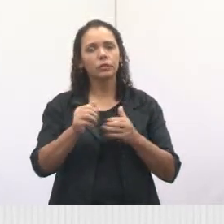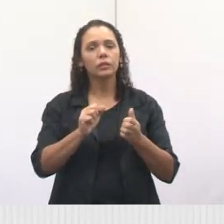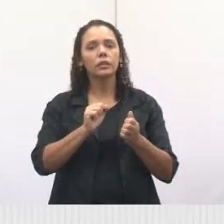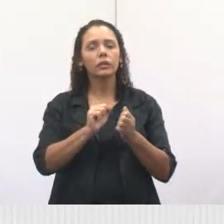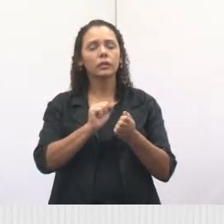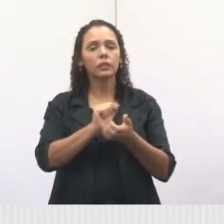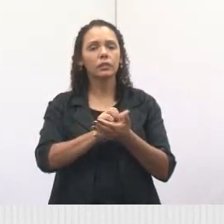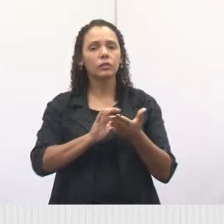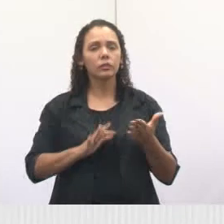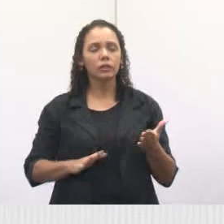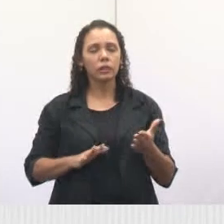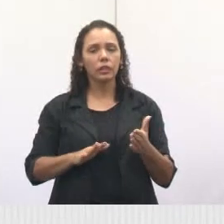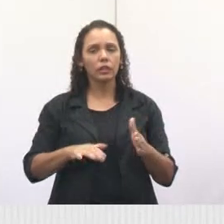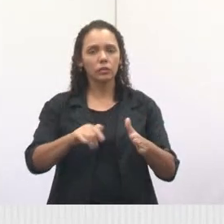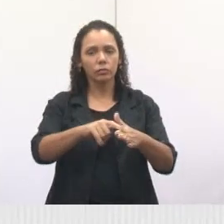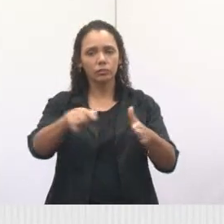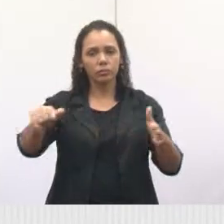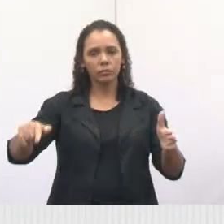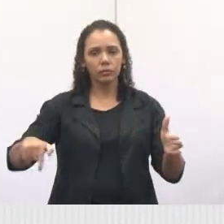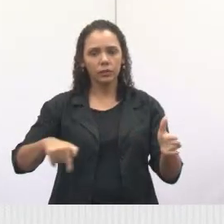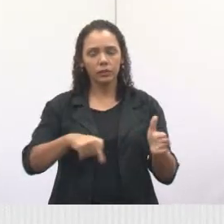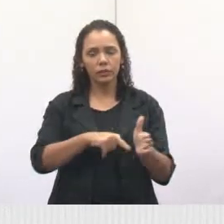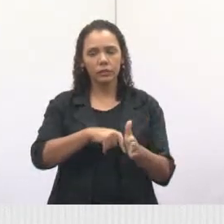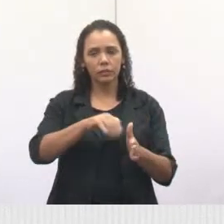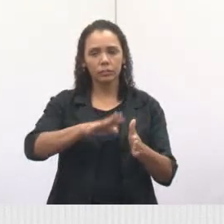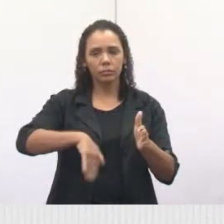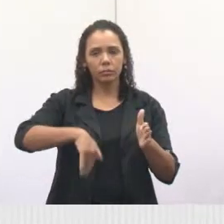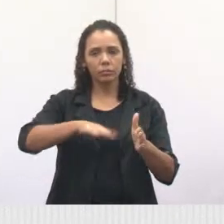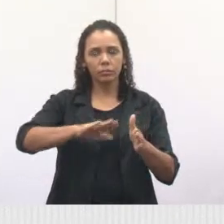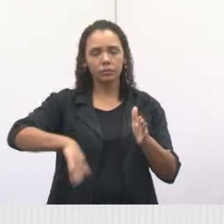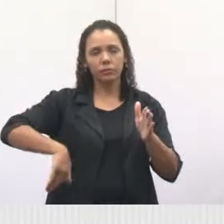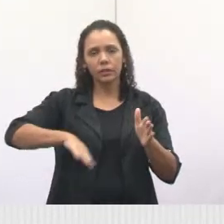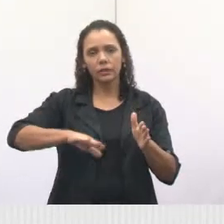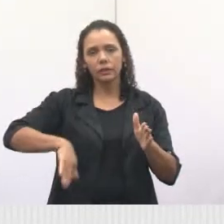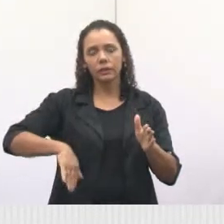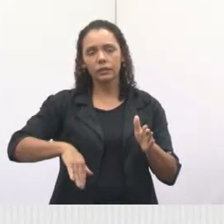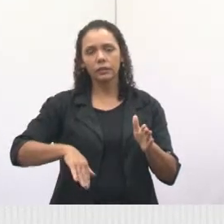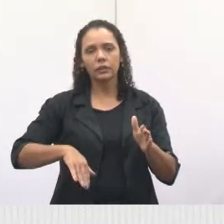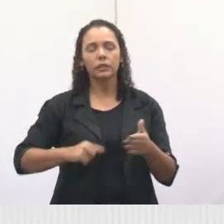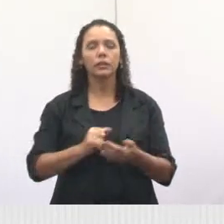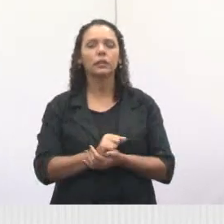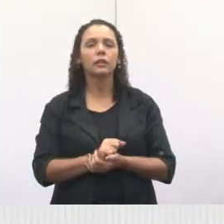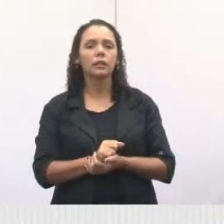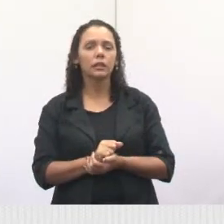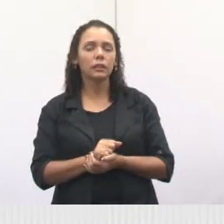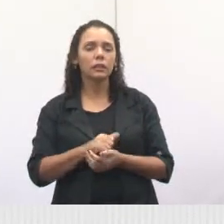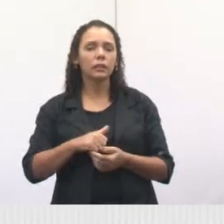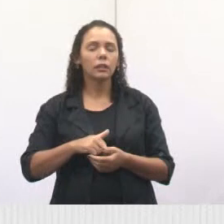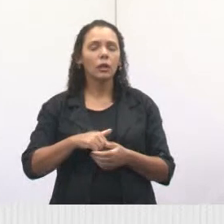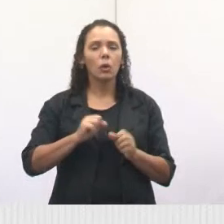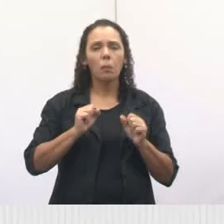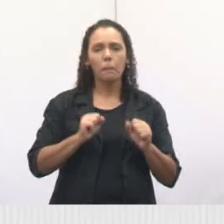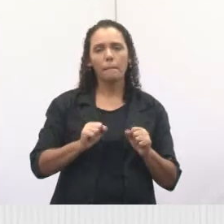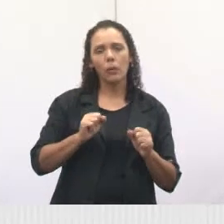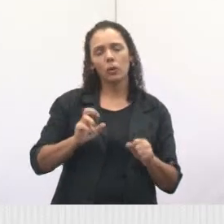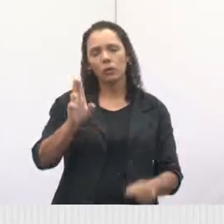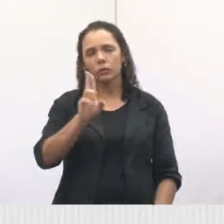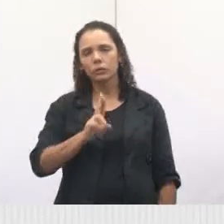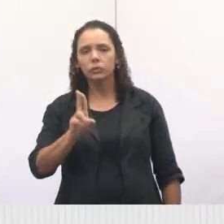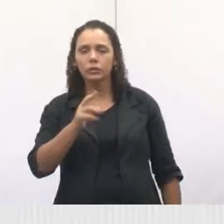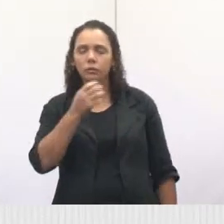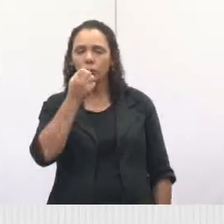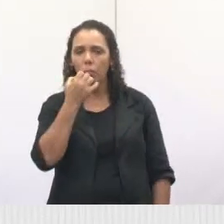piscina é ótima, porque não tem impacto, então o idoso pode fazer ali uma hidroginástica, fazer uma brincadeira ali na piscina.